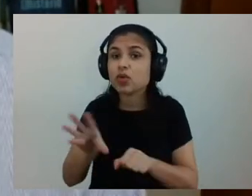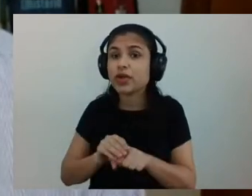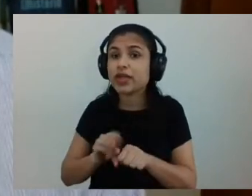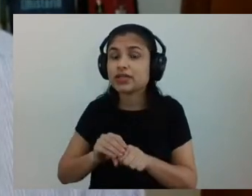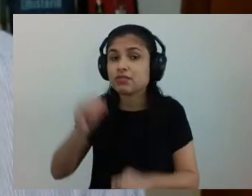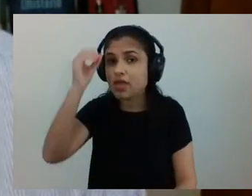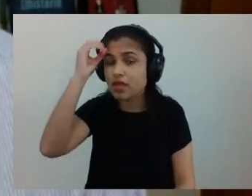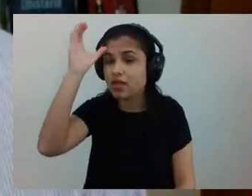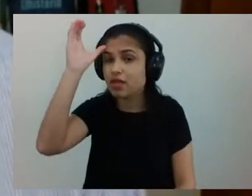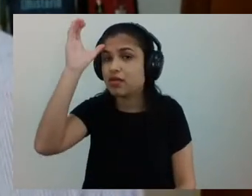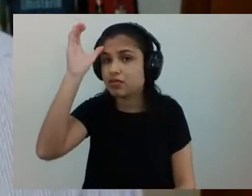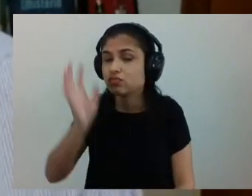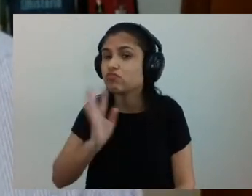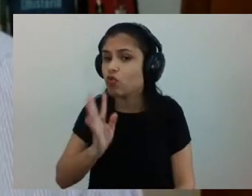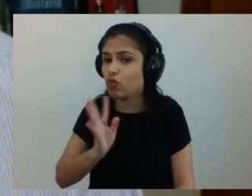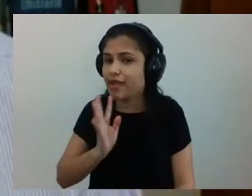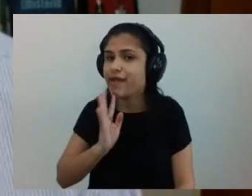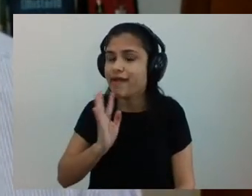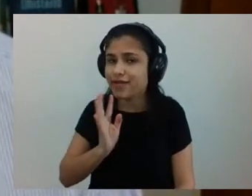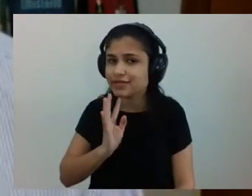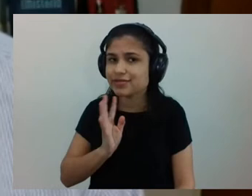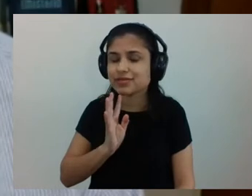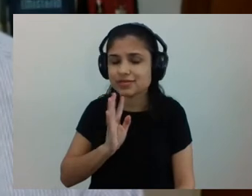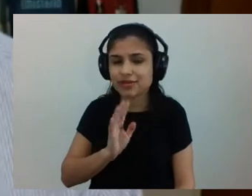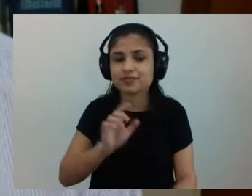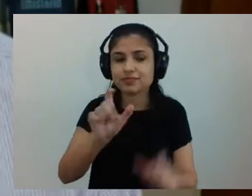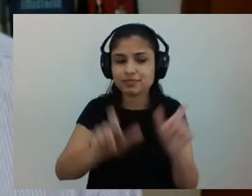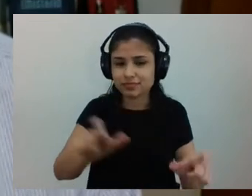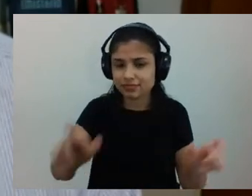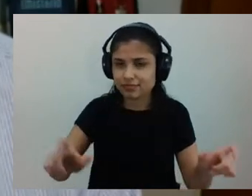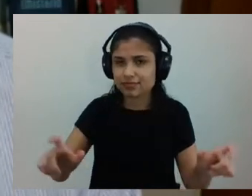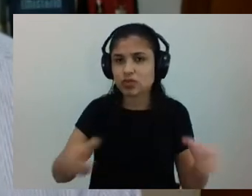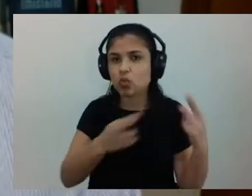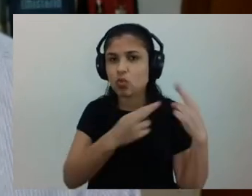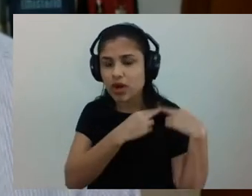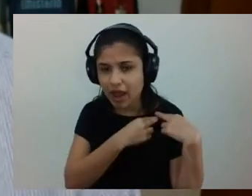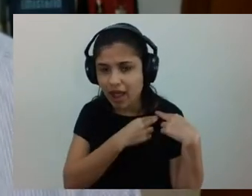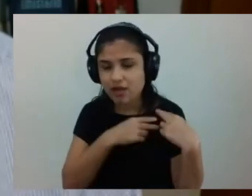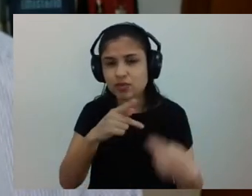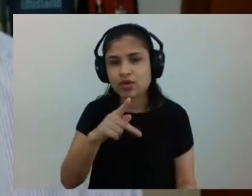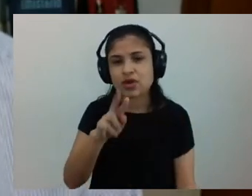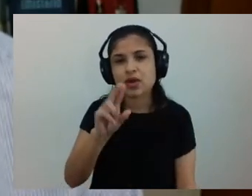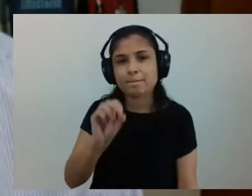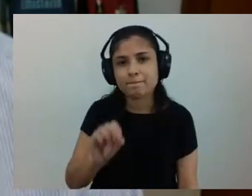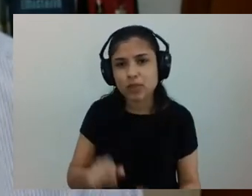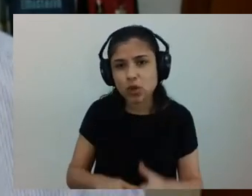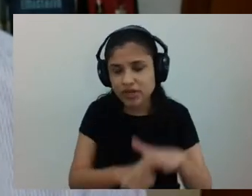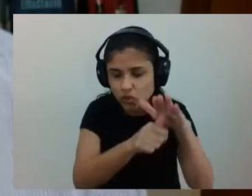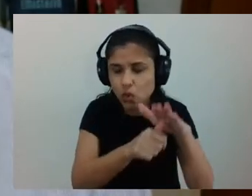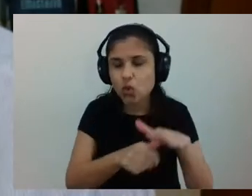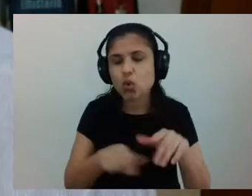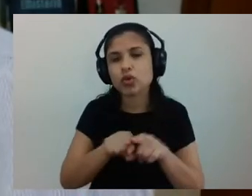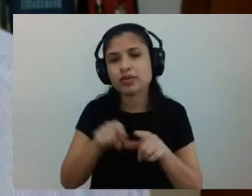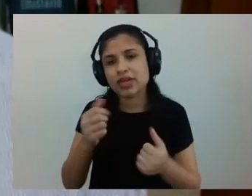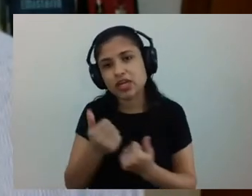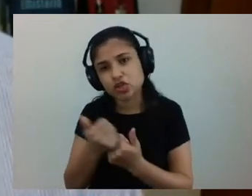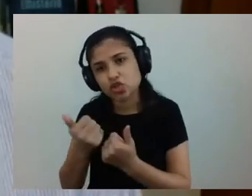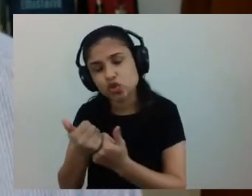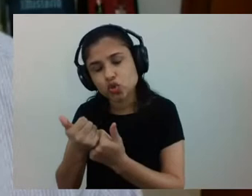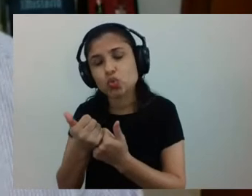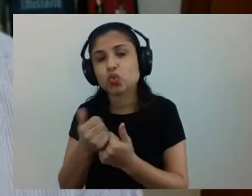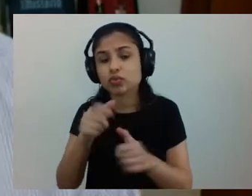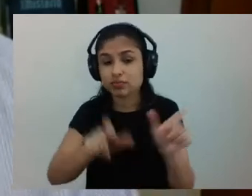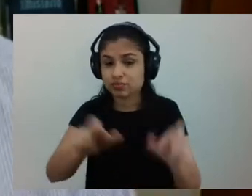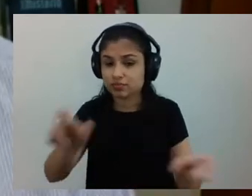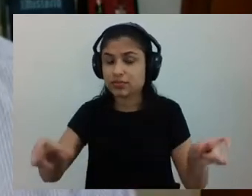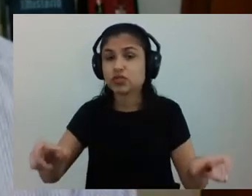conhecimento das suas posições que estão sendo colocadas, os nossos pró-reitores, os nossos adjuntos, São pessoas que têm